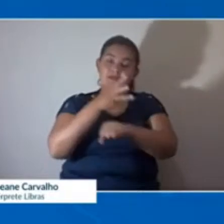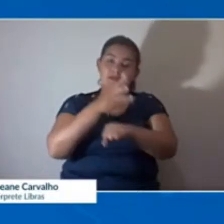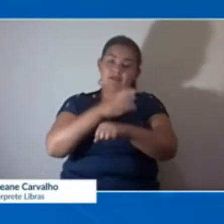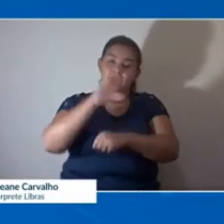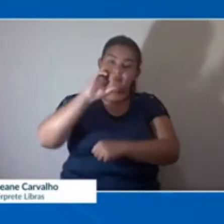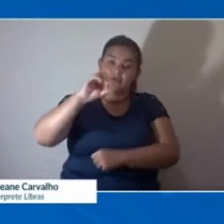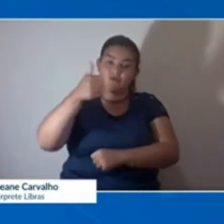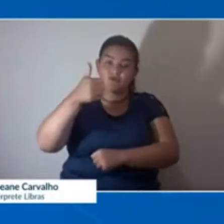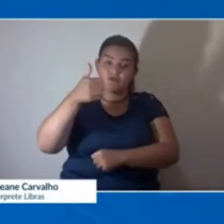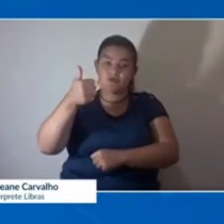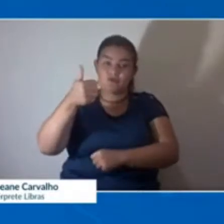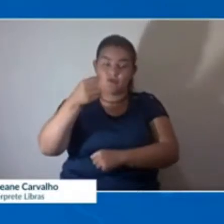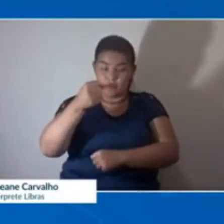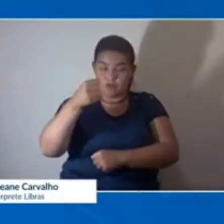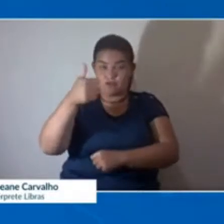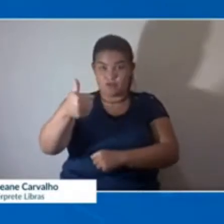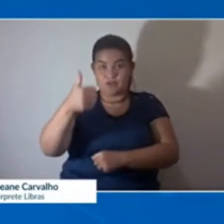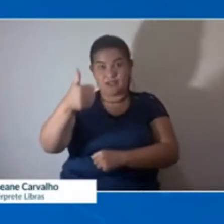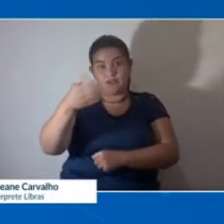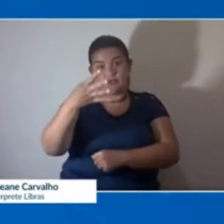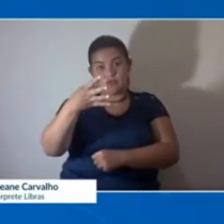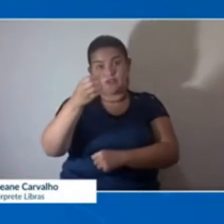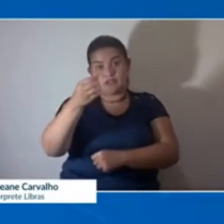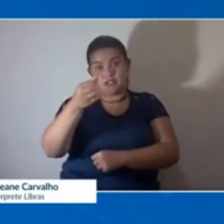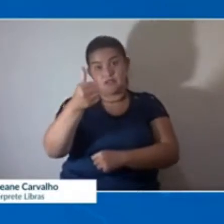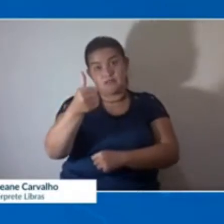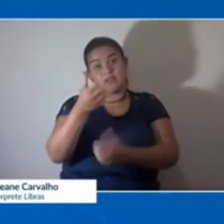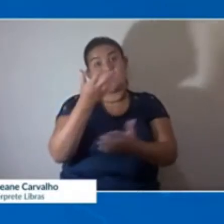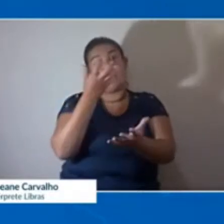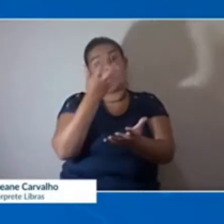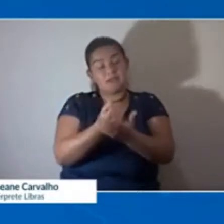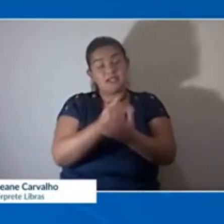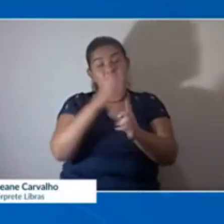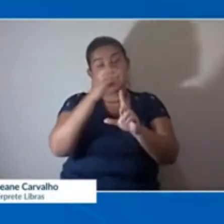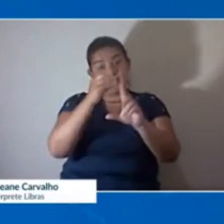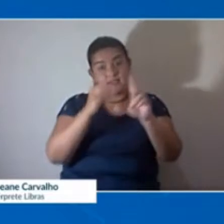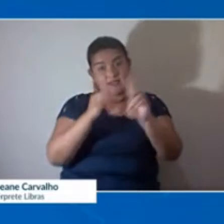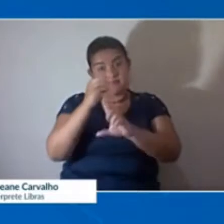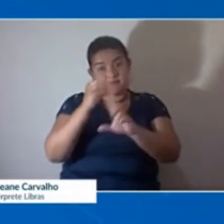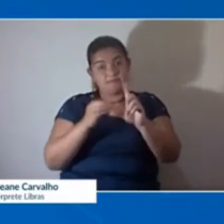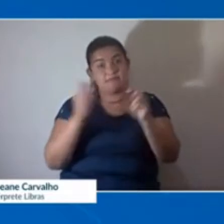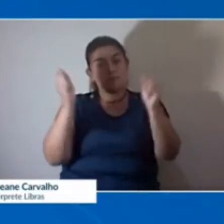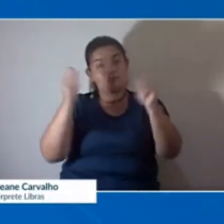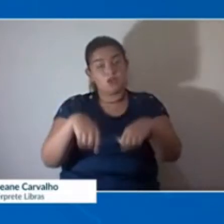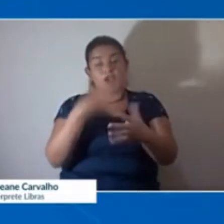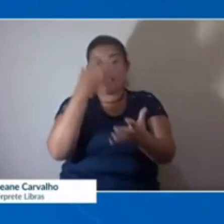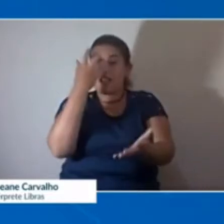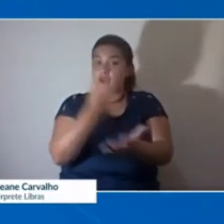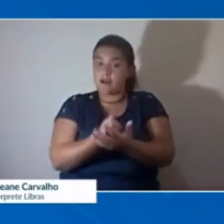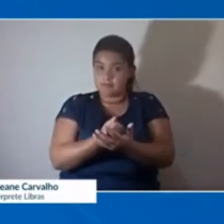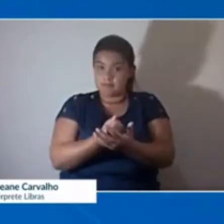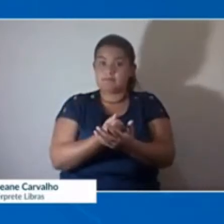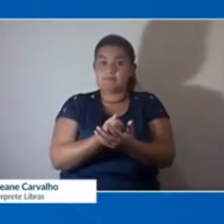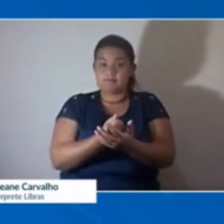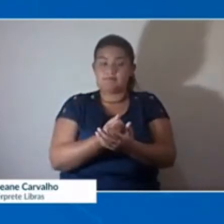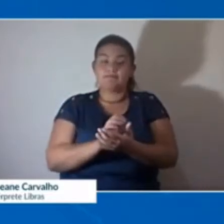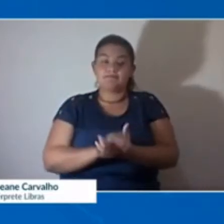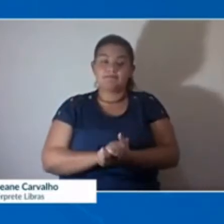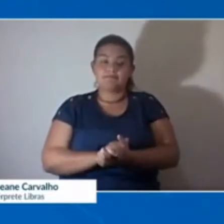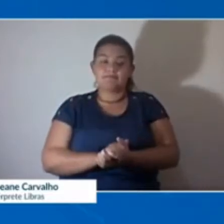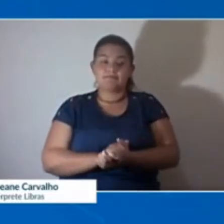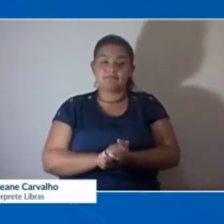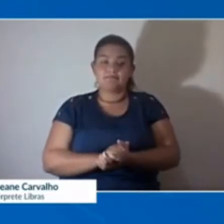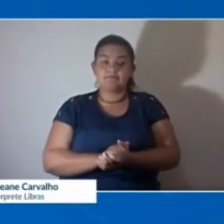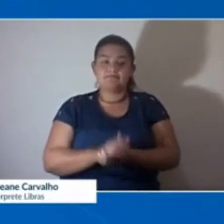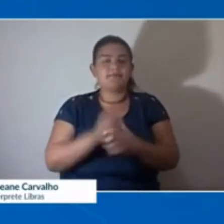9981 1406 ou pelo aplicativo da TV UFG, que você pode baixar em sistema Android. Te espero daqui a